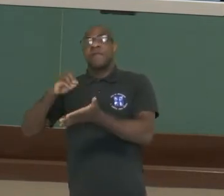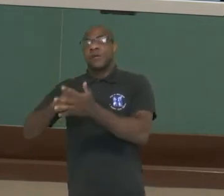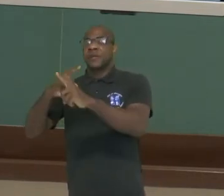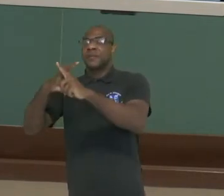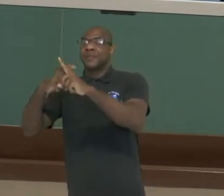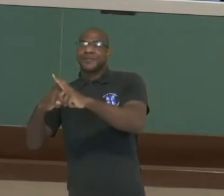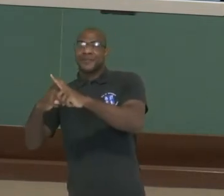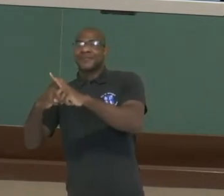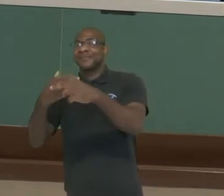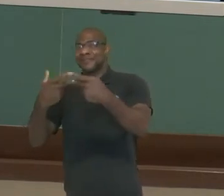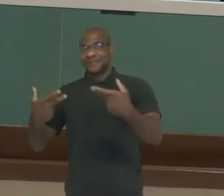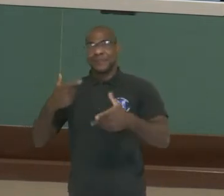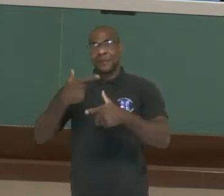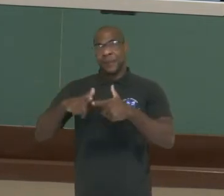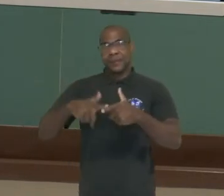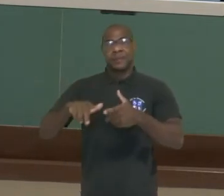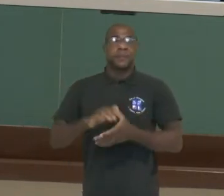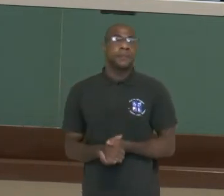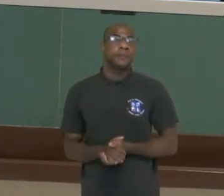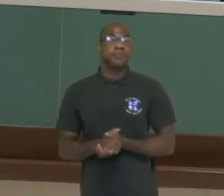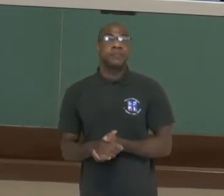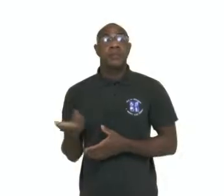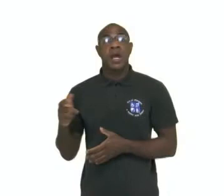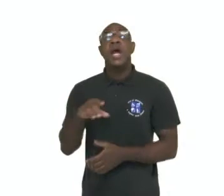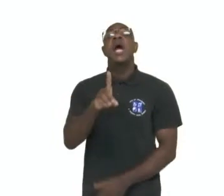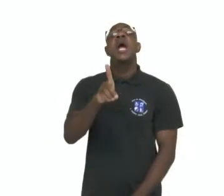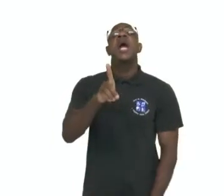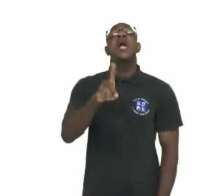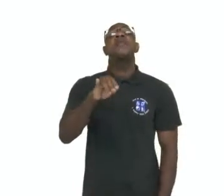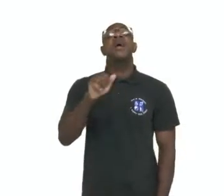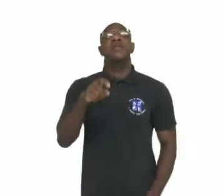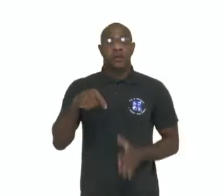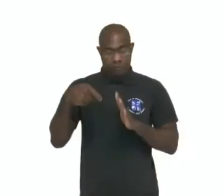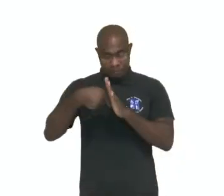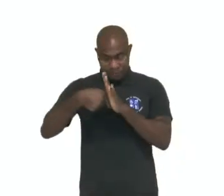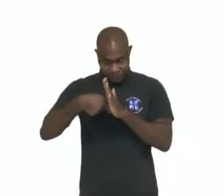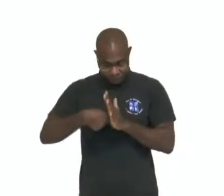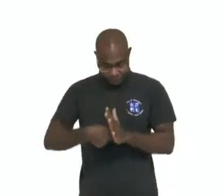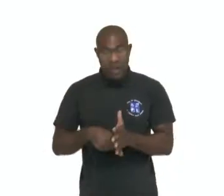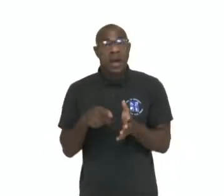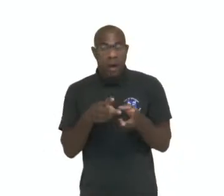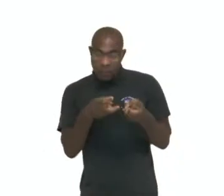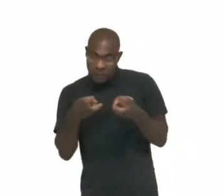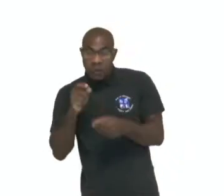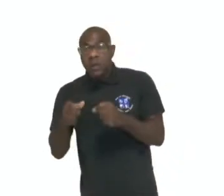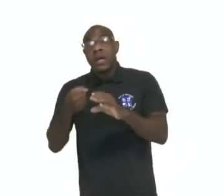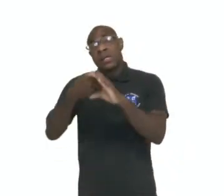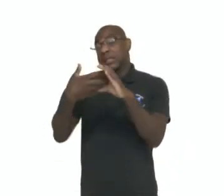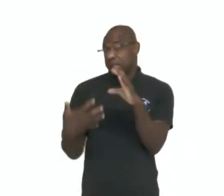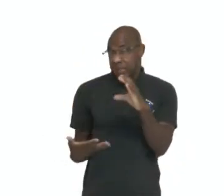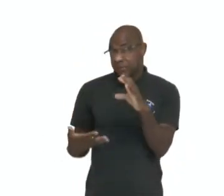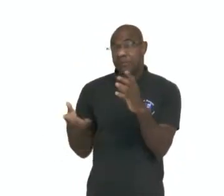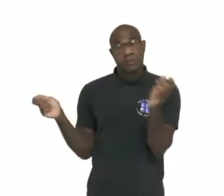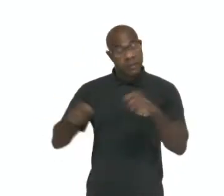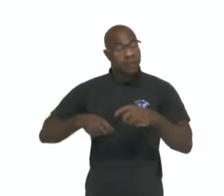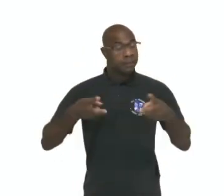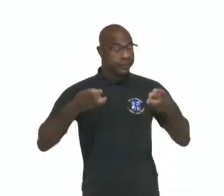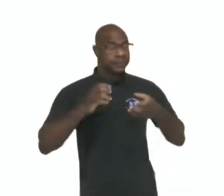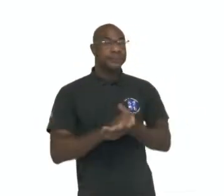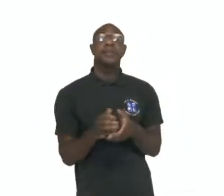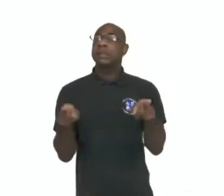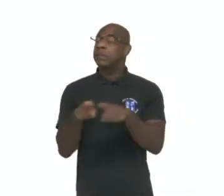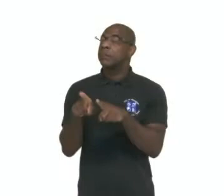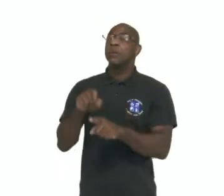Turner. O diagnóstico é feito através da observação de características, bem como